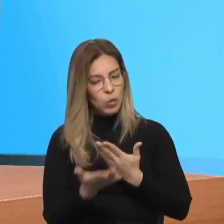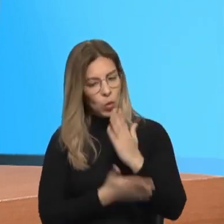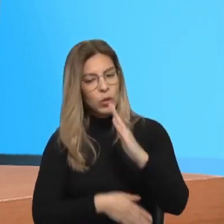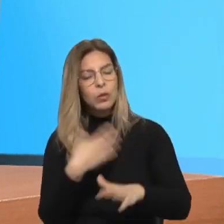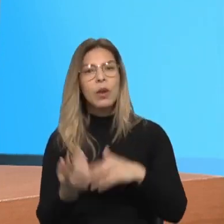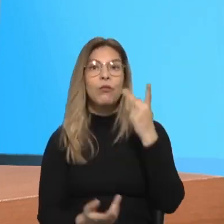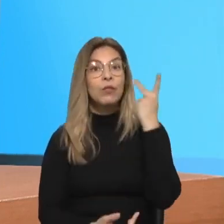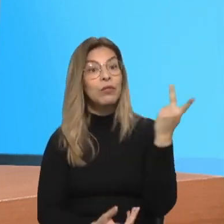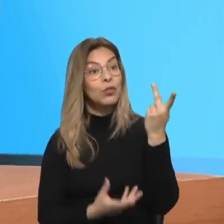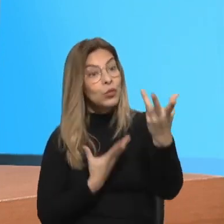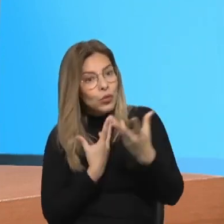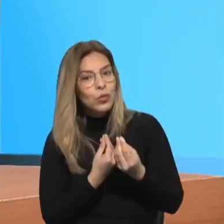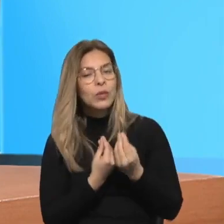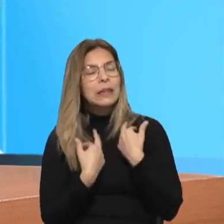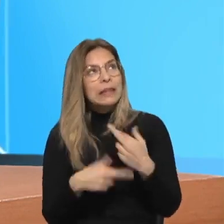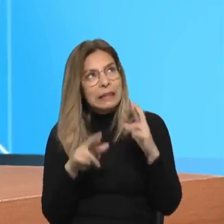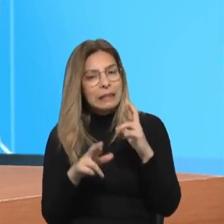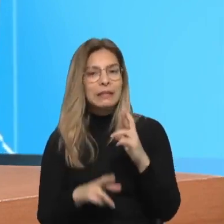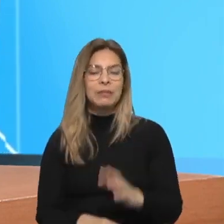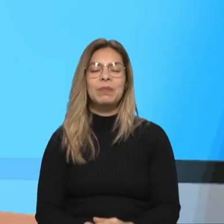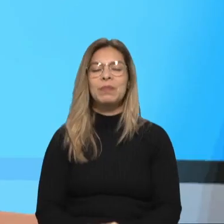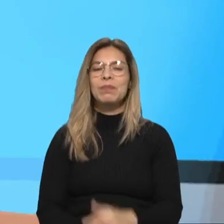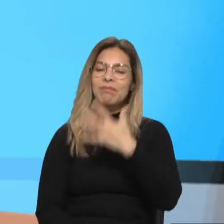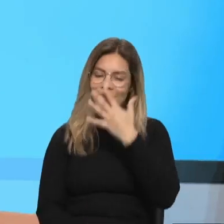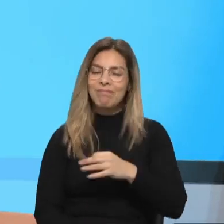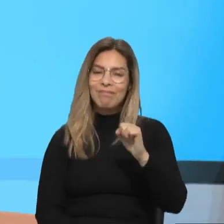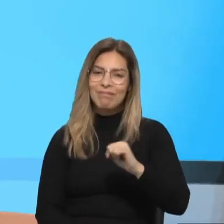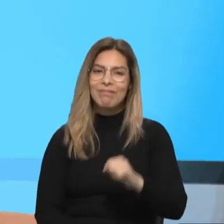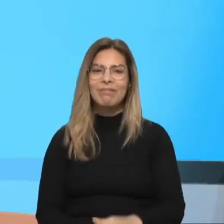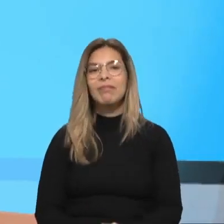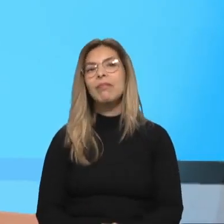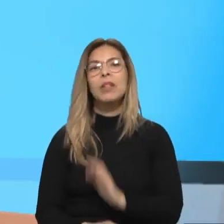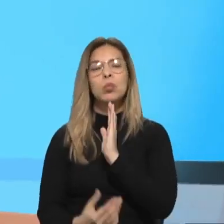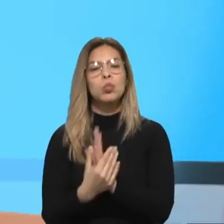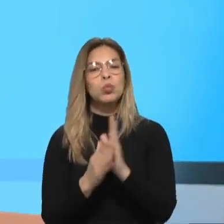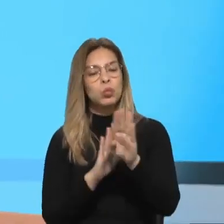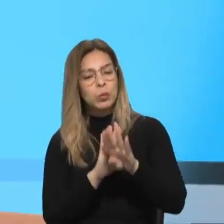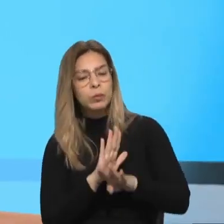vivos, juntos, a viver na esperança. Por certo que sim. Um processo que vamos continuar